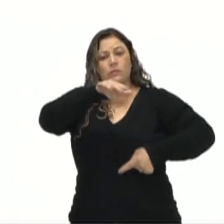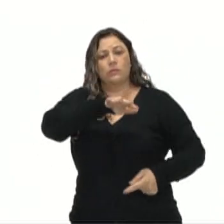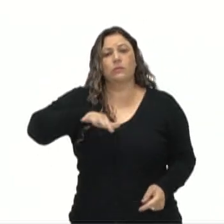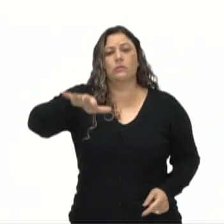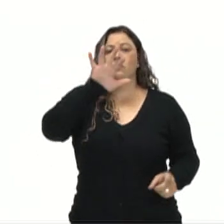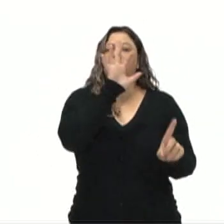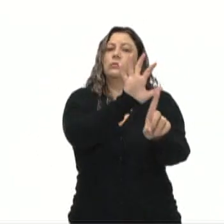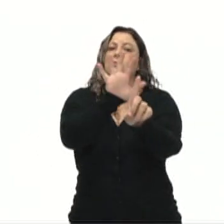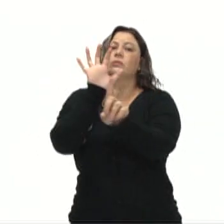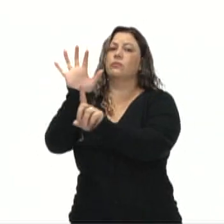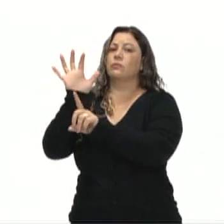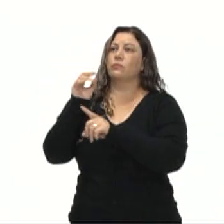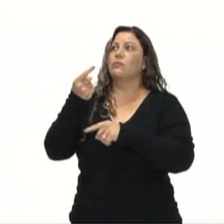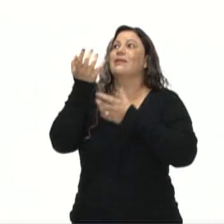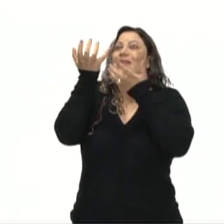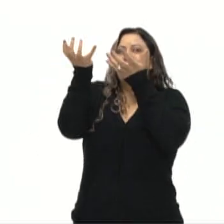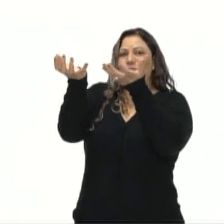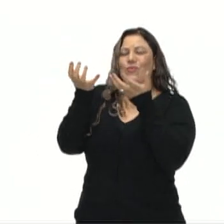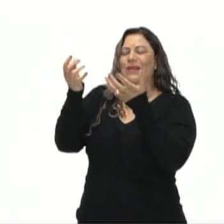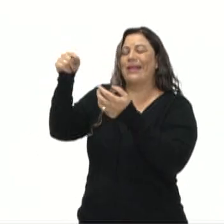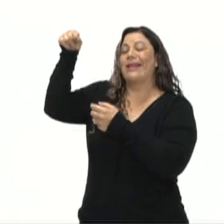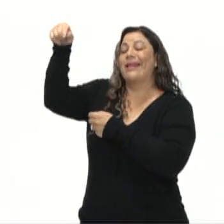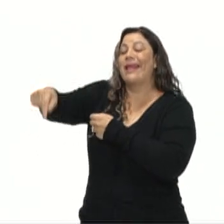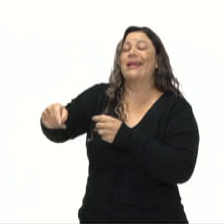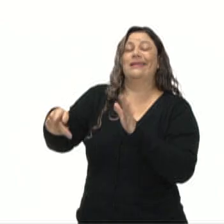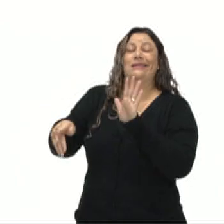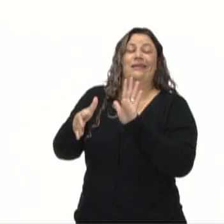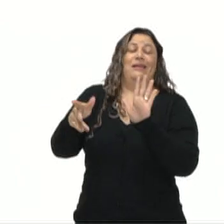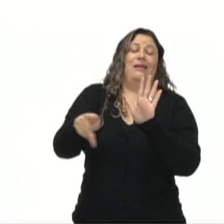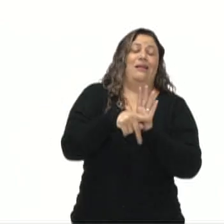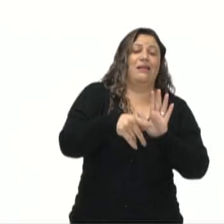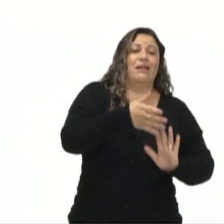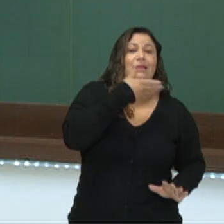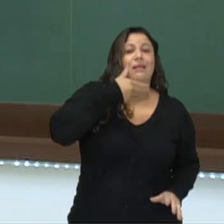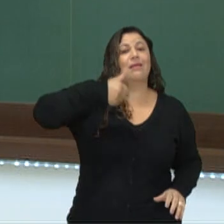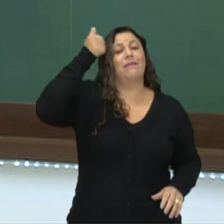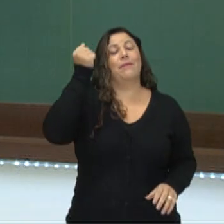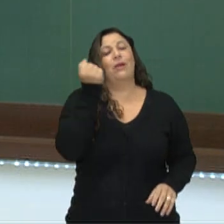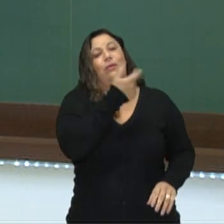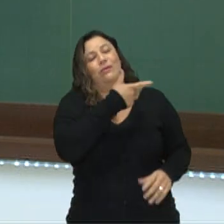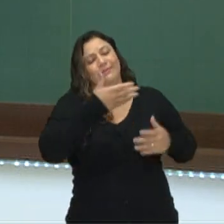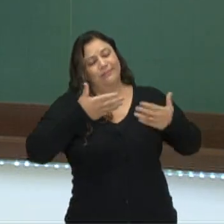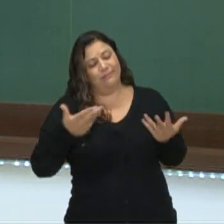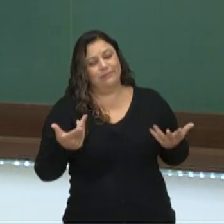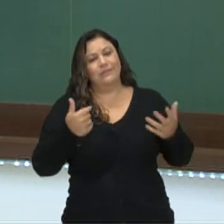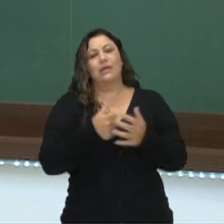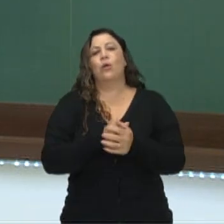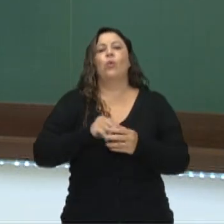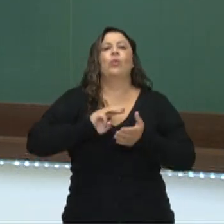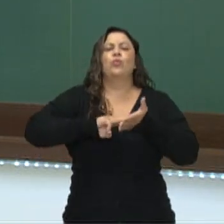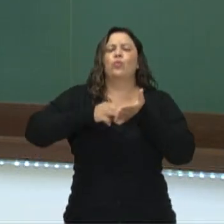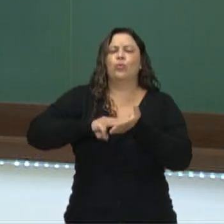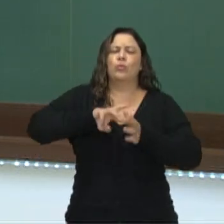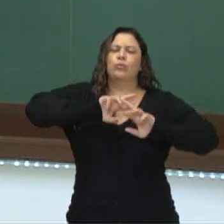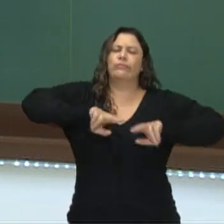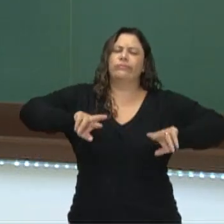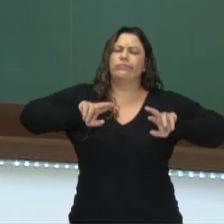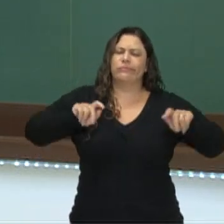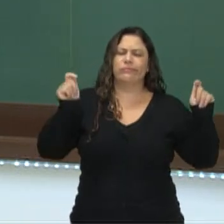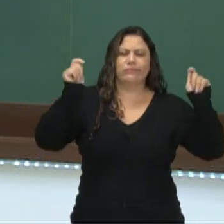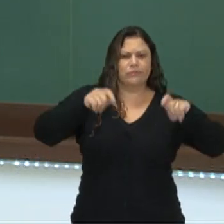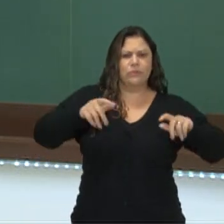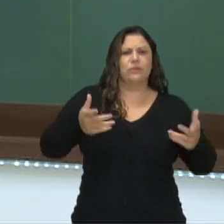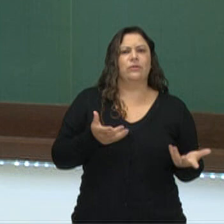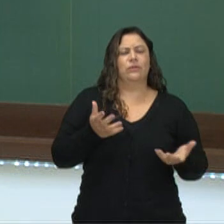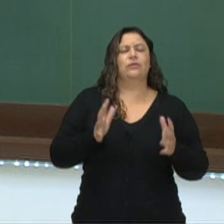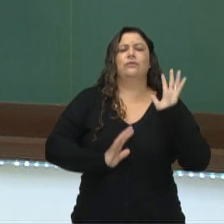influência. Eu quero isso daqui porque isso daqui é melhor, tá? Então aí isso tudo motivo que vai levar a conflito.